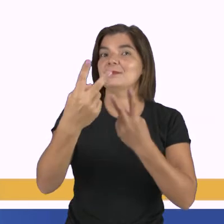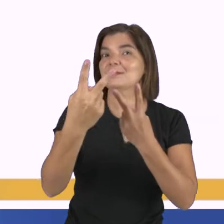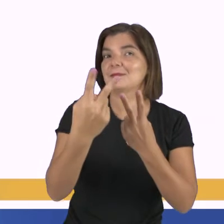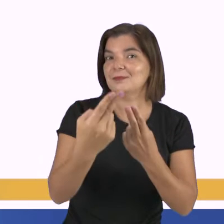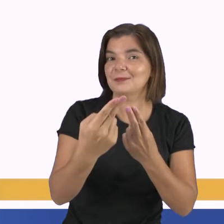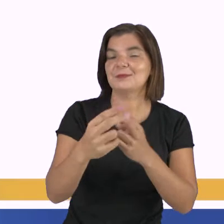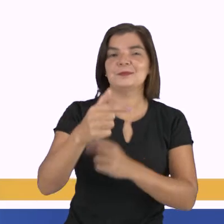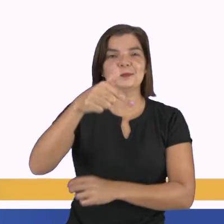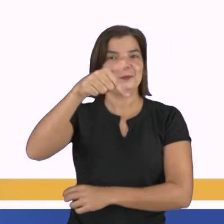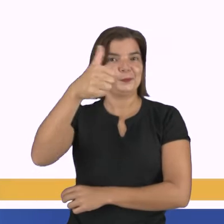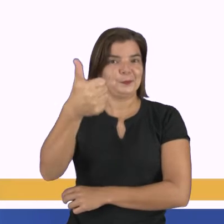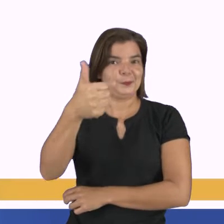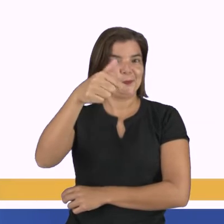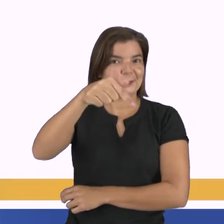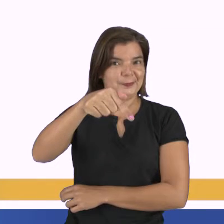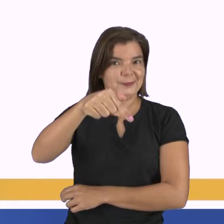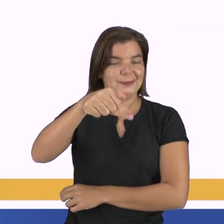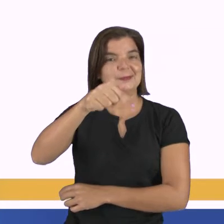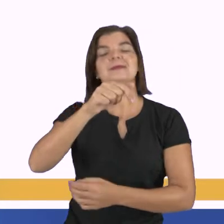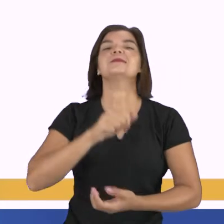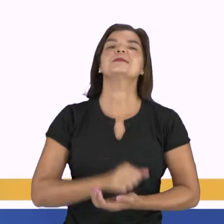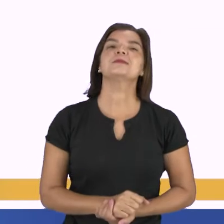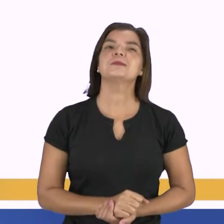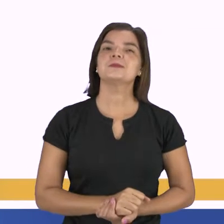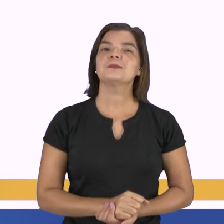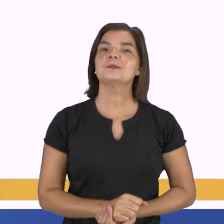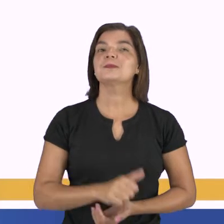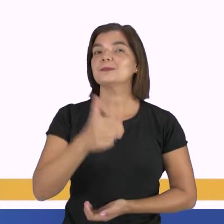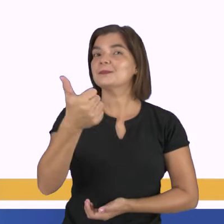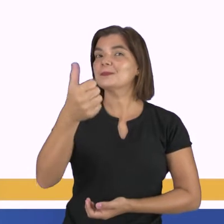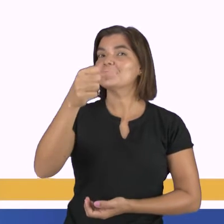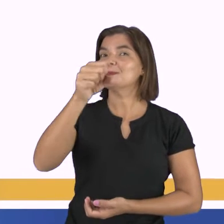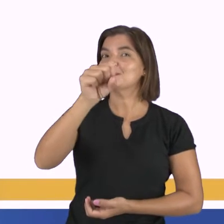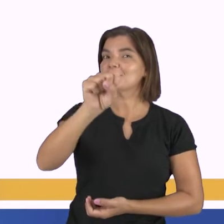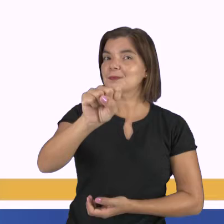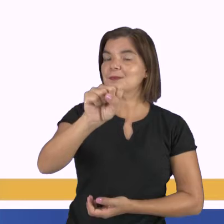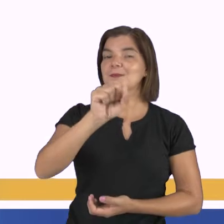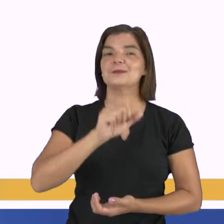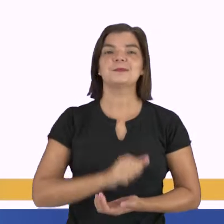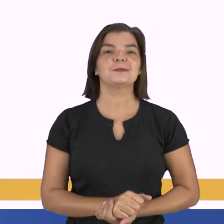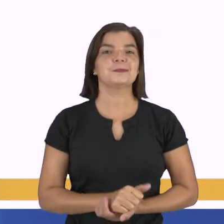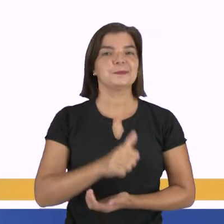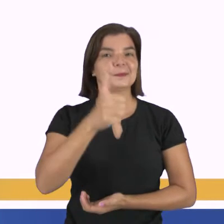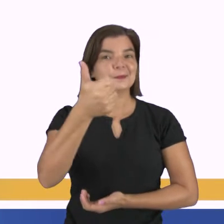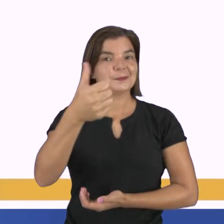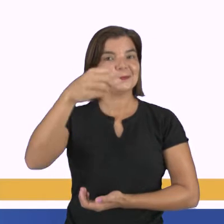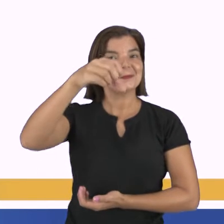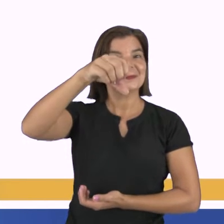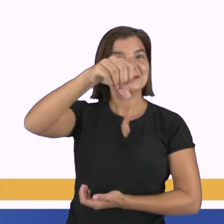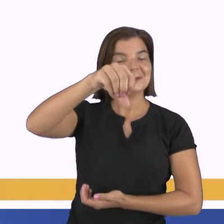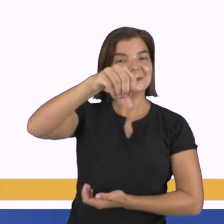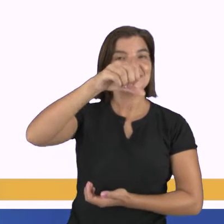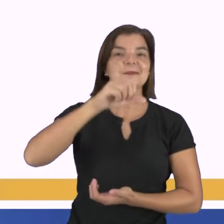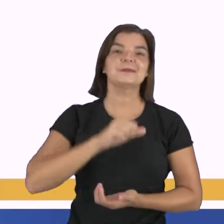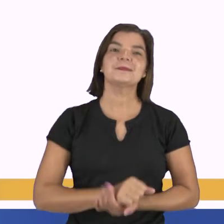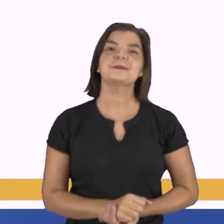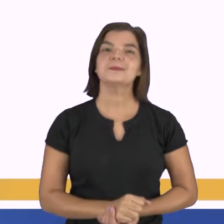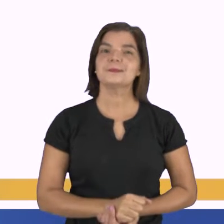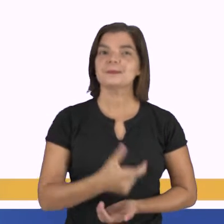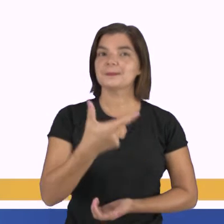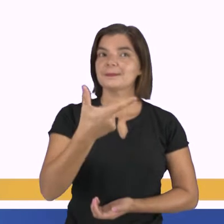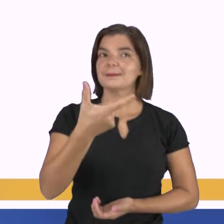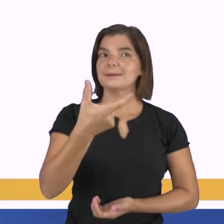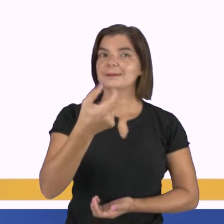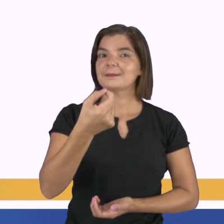coisa acontece com o próximo. 17. E com o próximo. 18. O próximo também. 19.